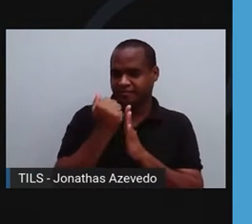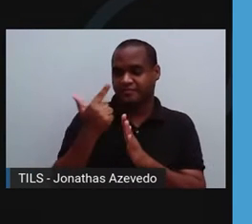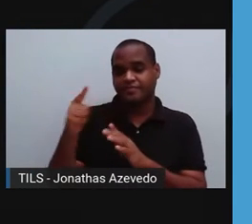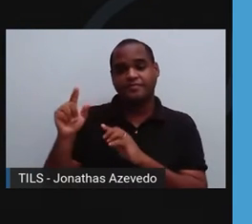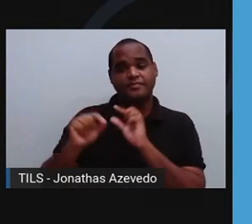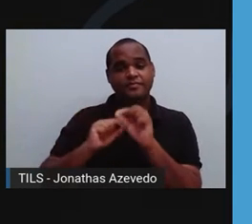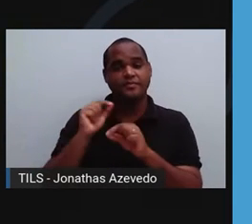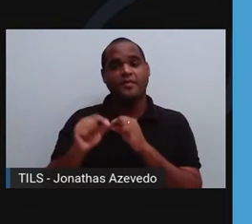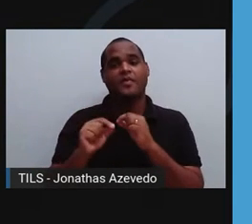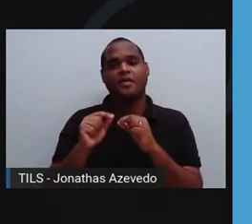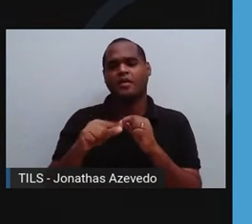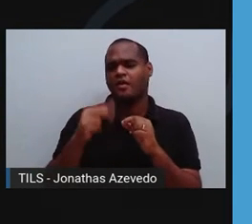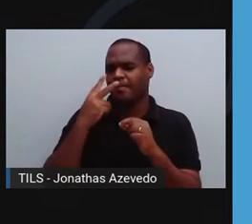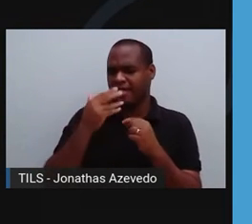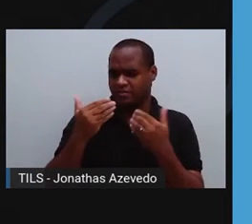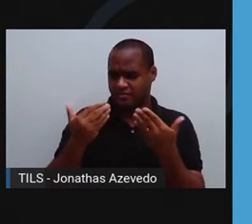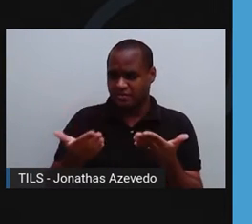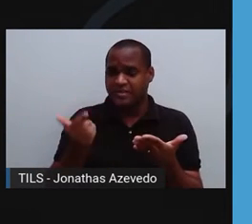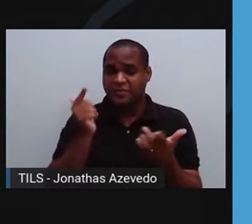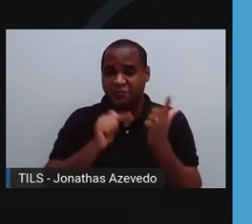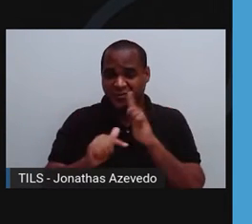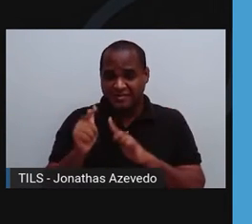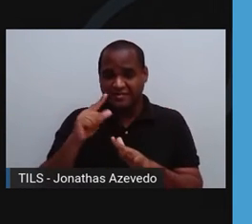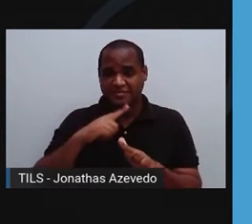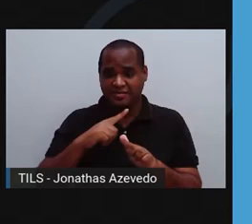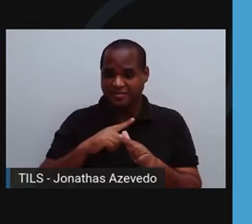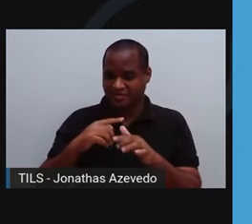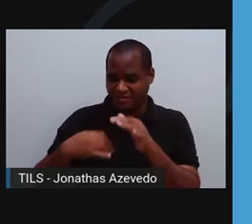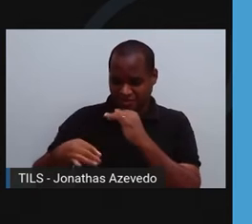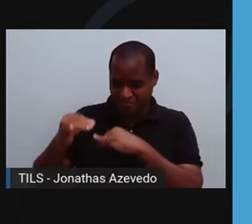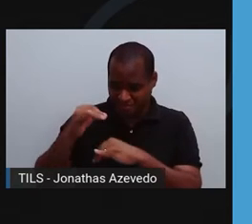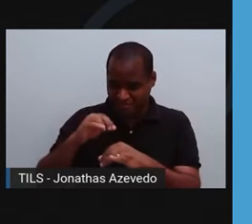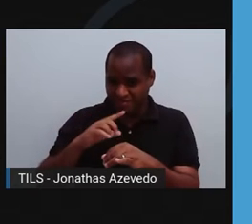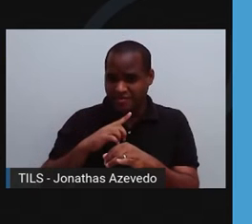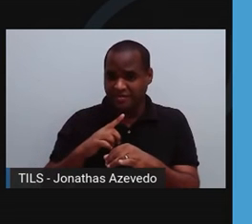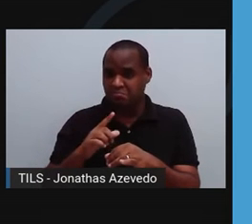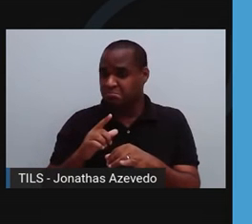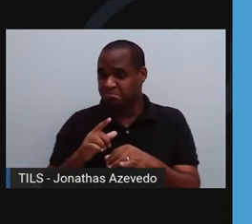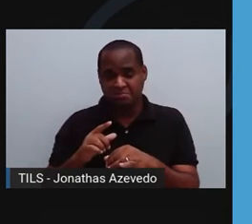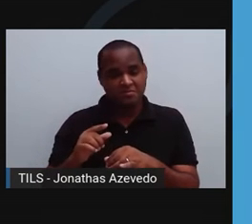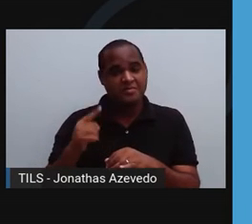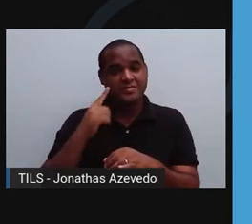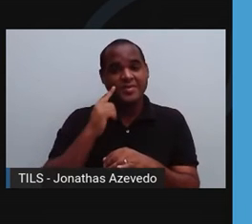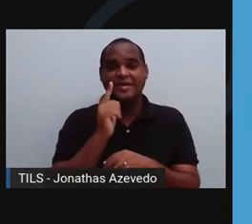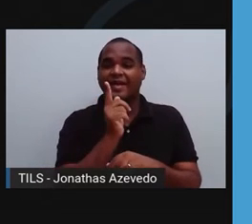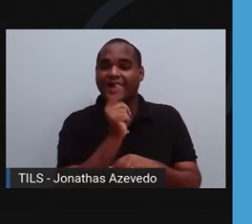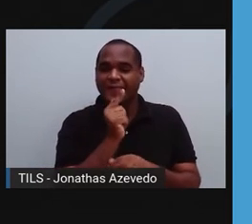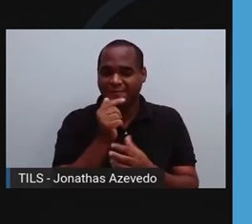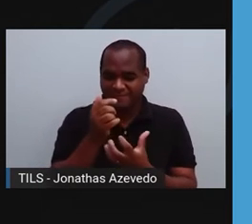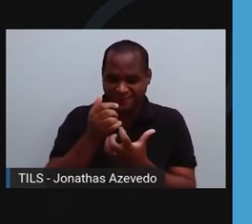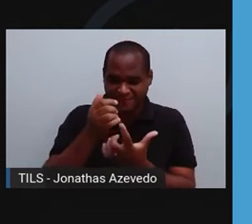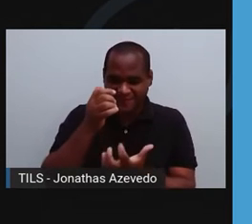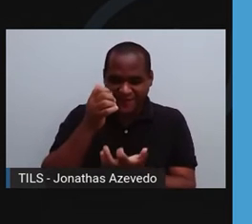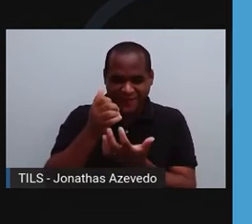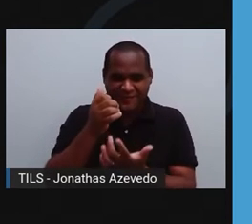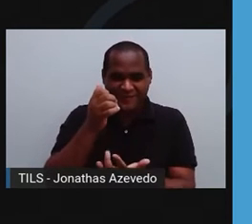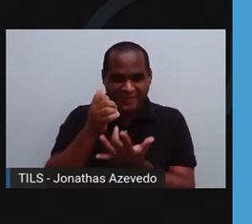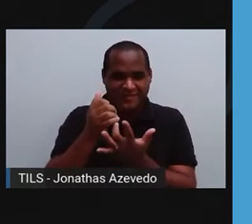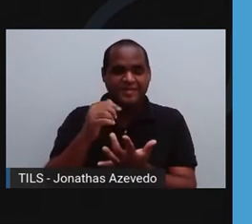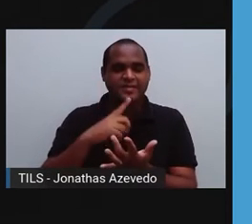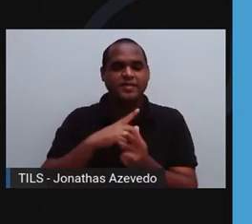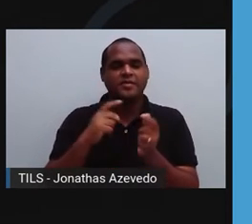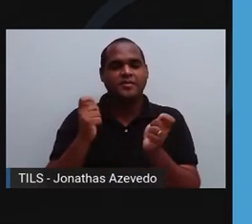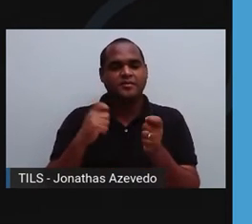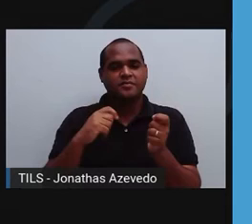evidências não garante que de fato esteja ocorrendo uma reação. Quando a água entra em ebulição, por exemplo, é